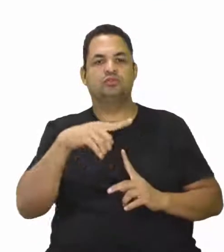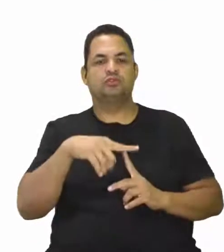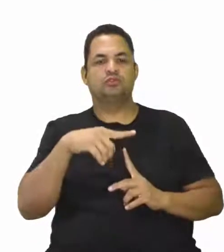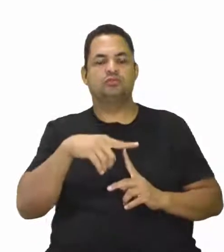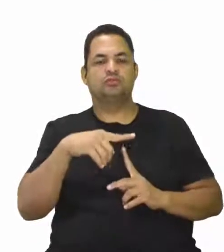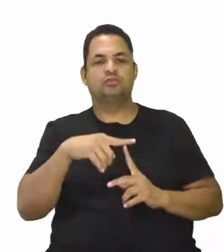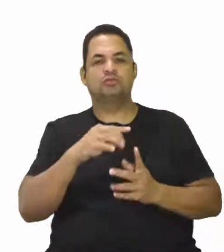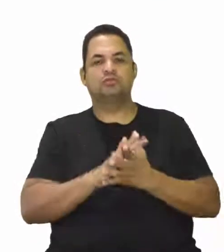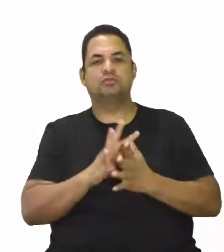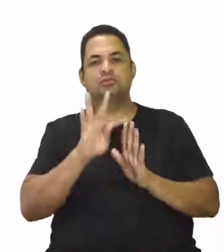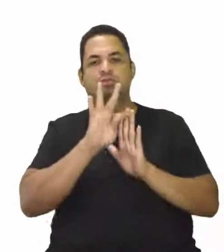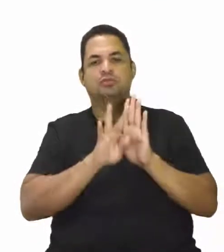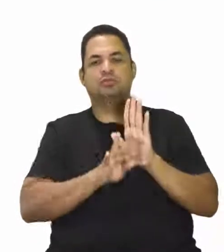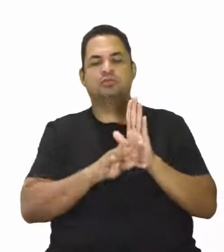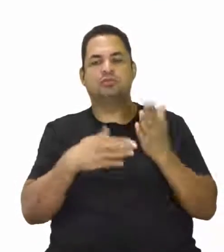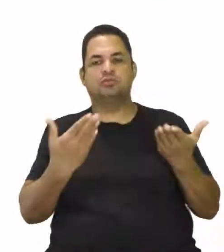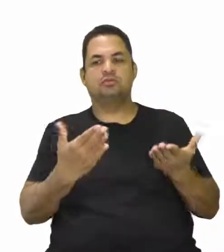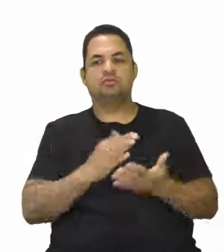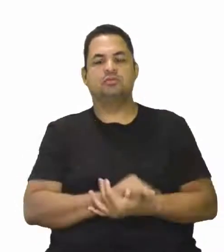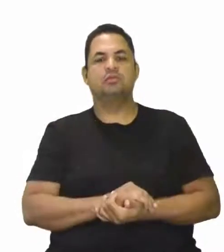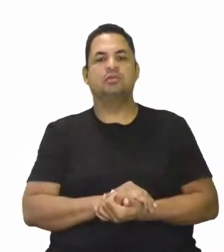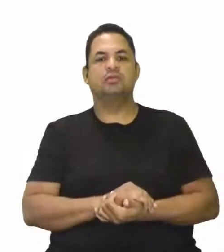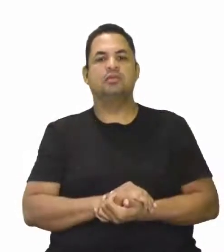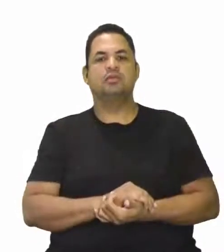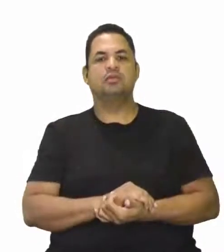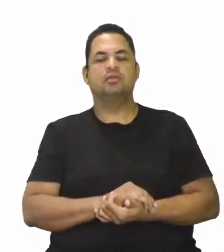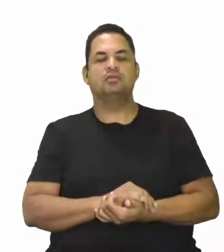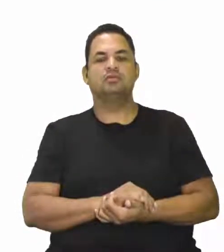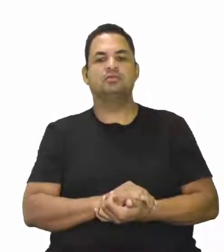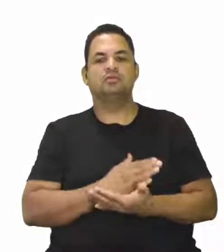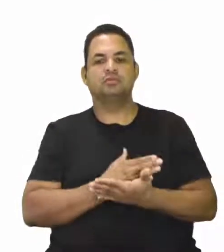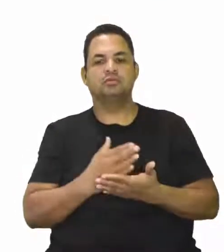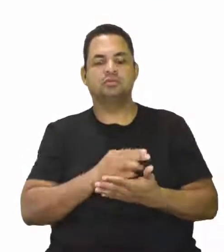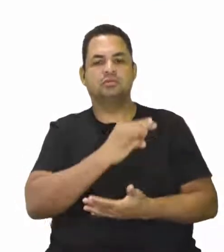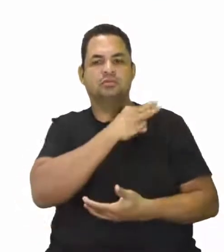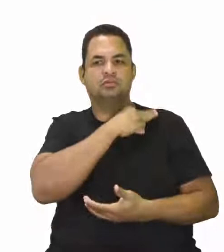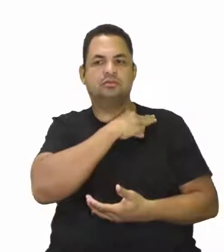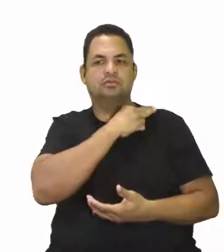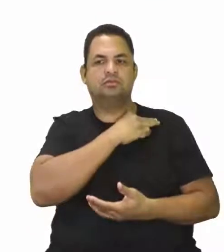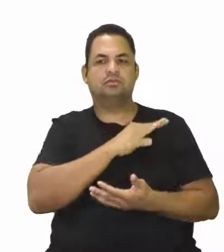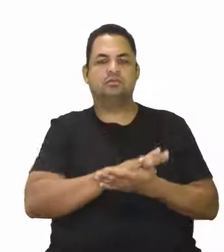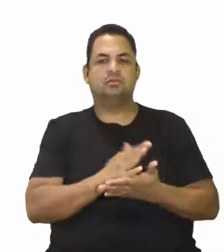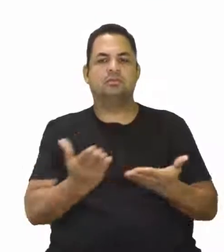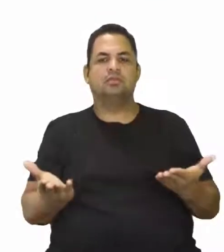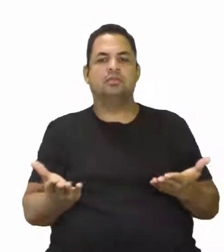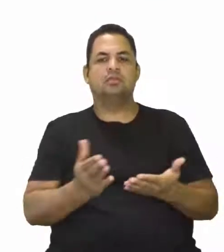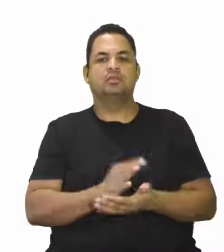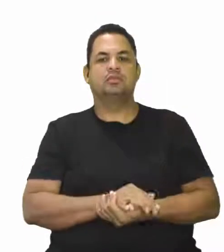textuais. Não tem para onde a gente correr. A partir de agora, terceiro ano, como diz a Tainá,